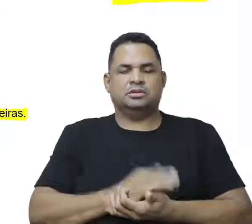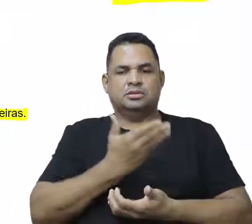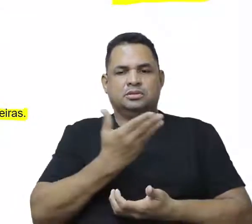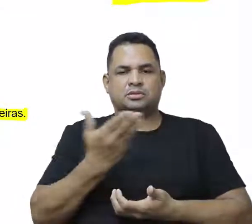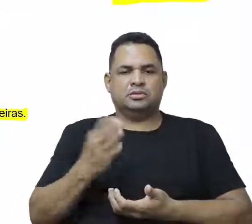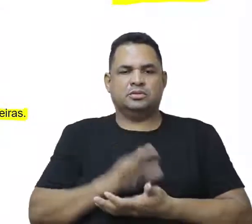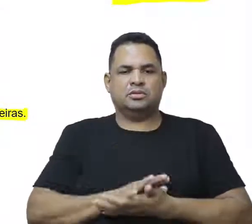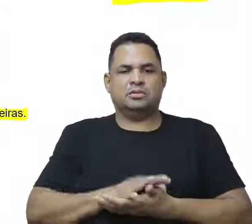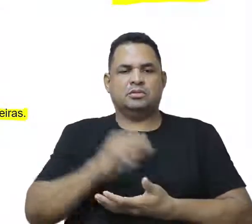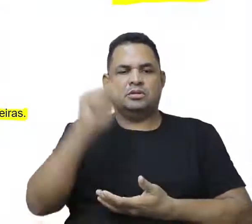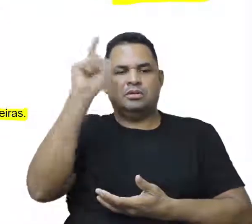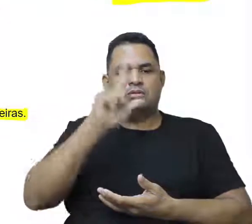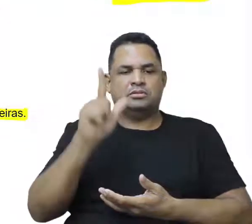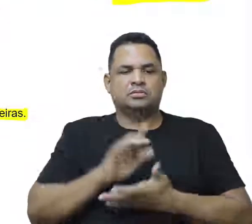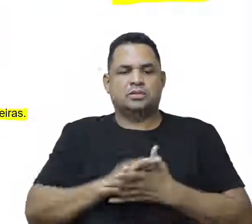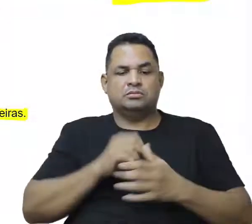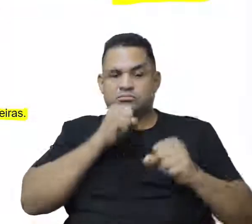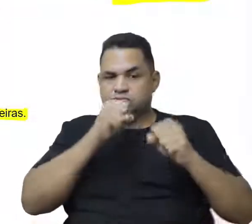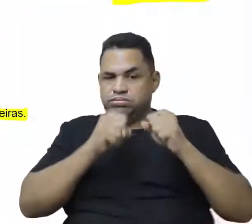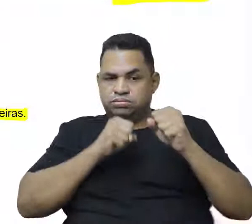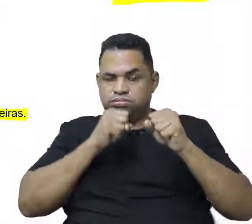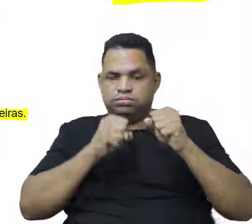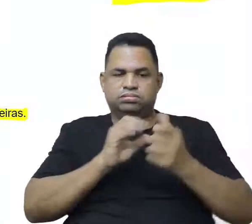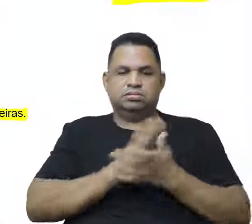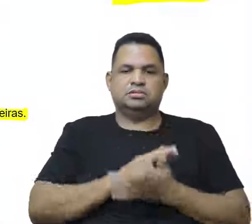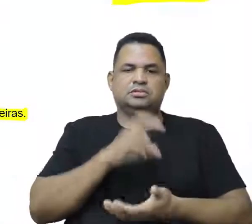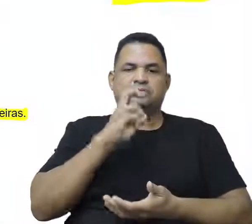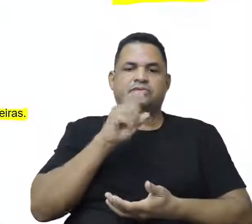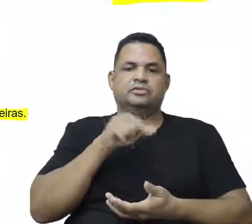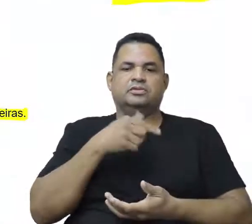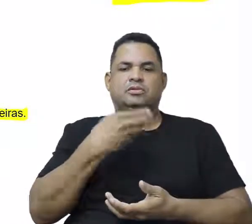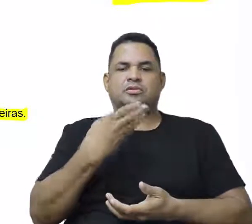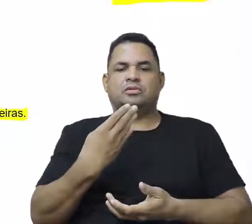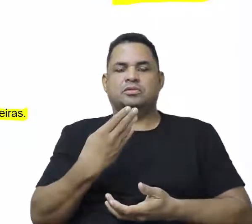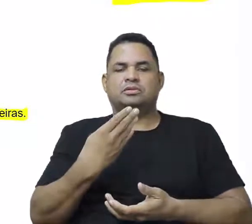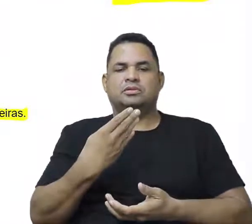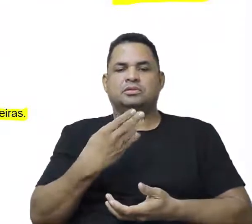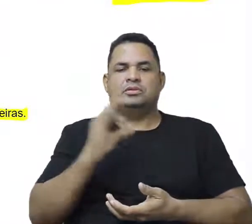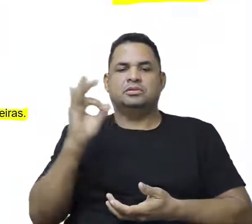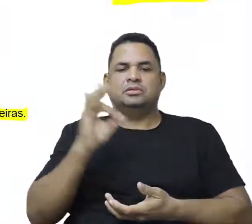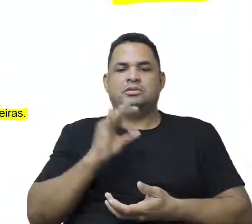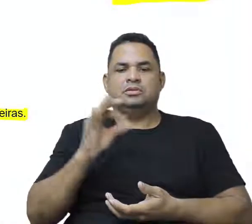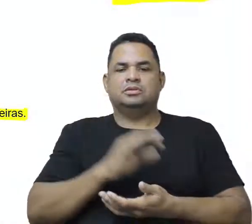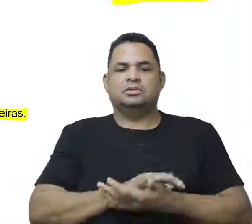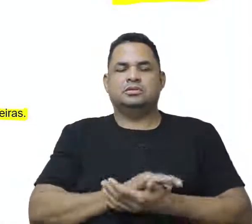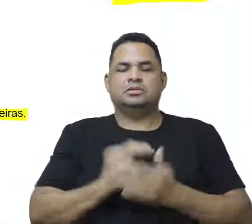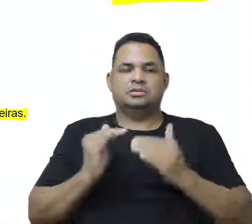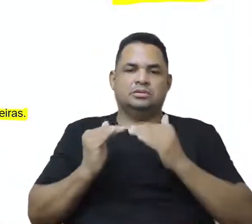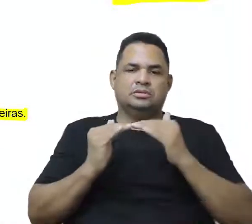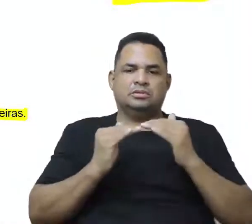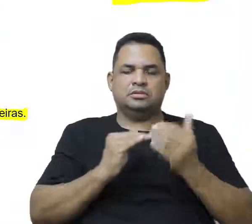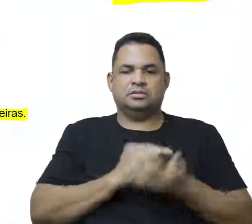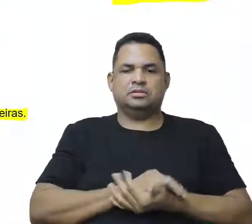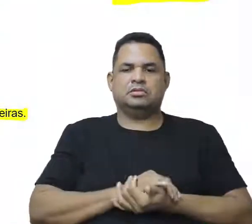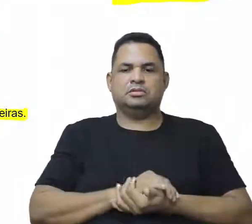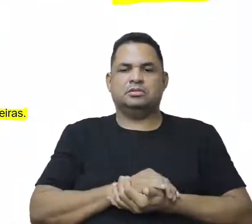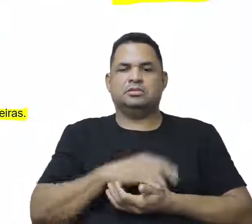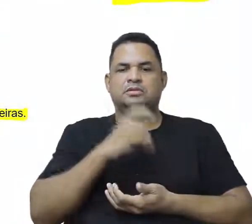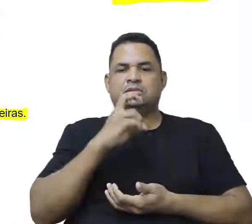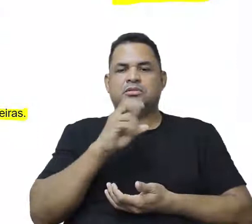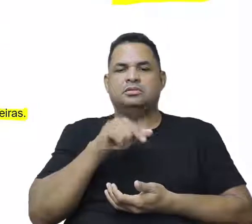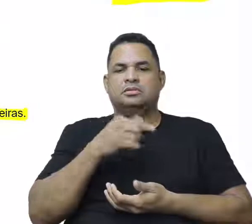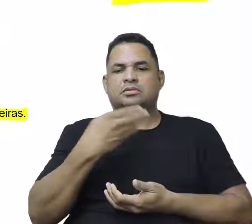seguida, o azulzinho com lutas, né, 5,4%. E também equiparado com